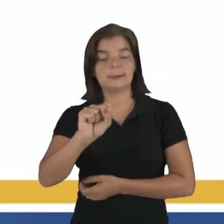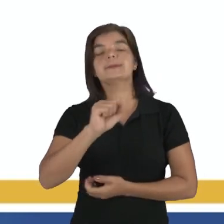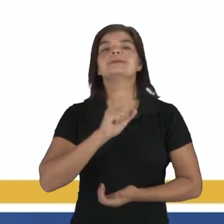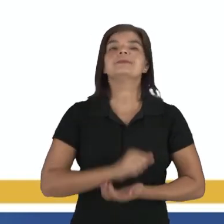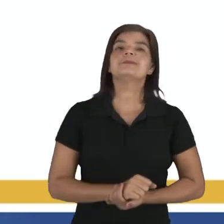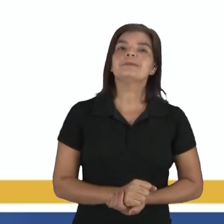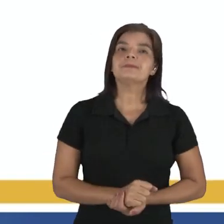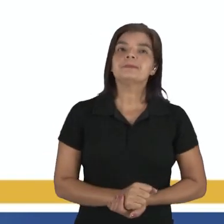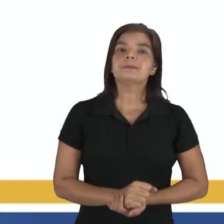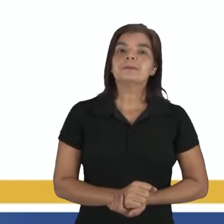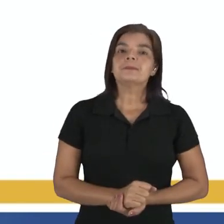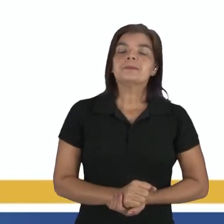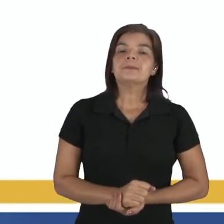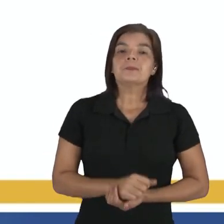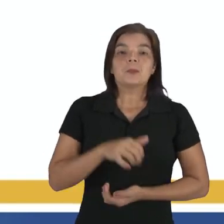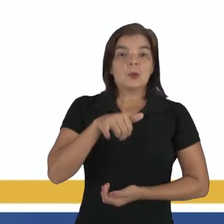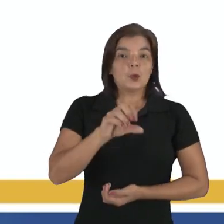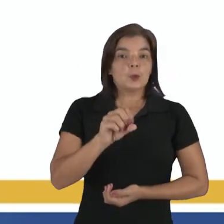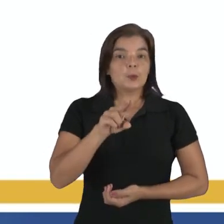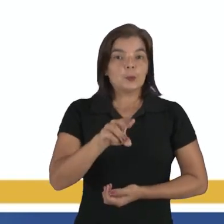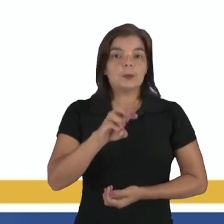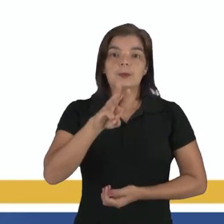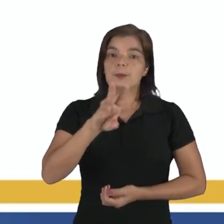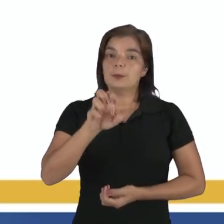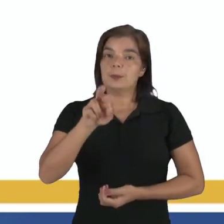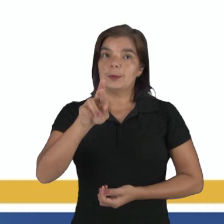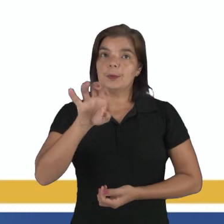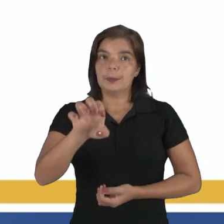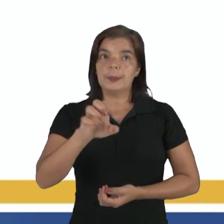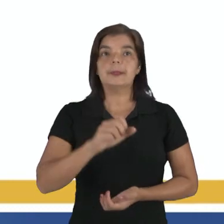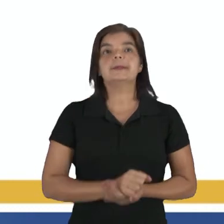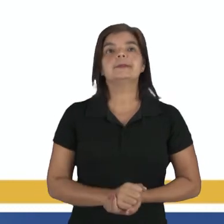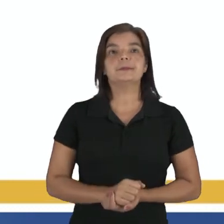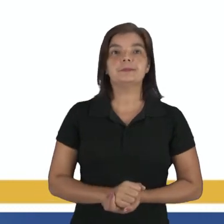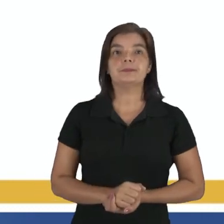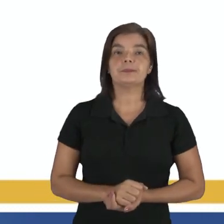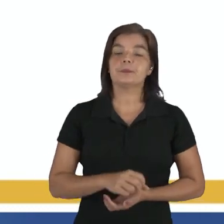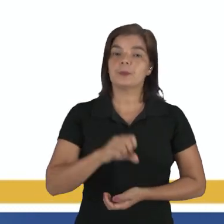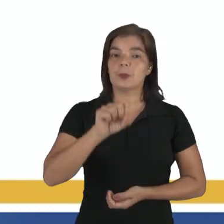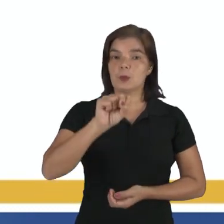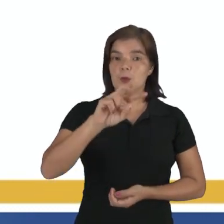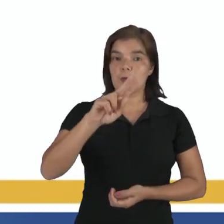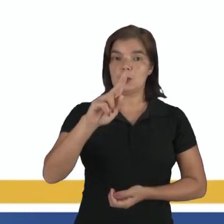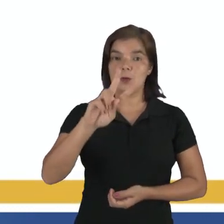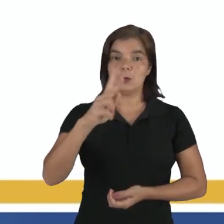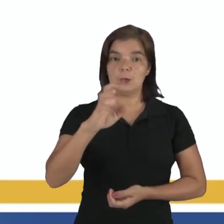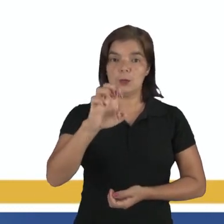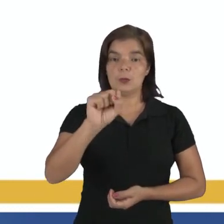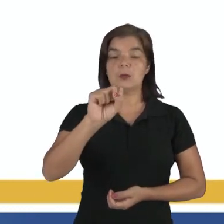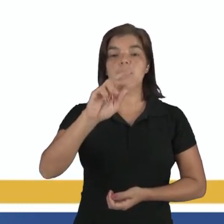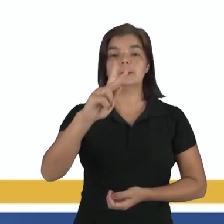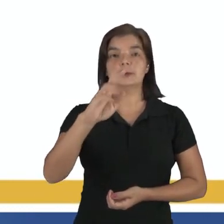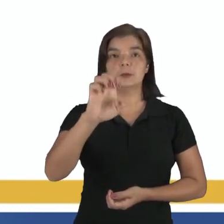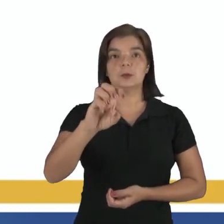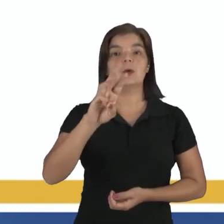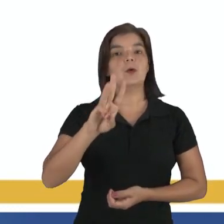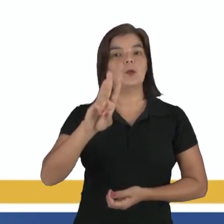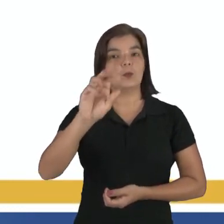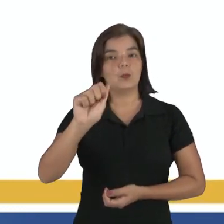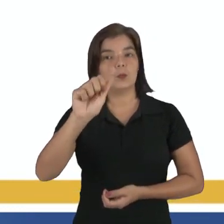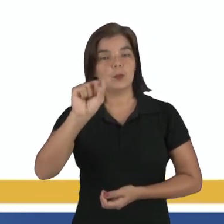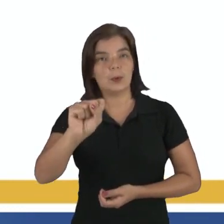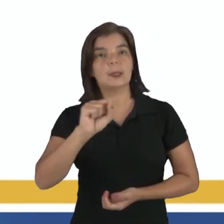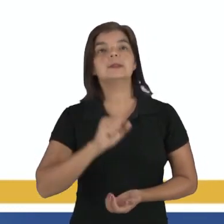vai ser conjugado para was, tá? You were. Para a terceira pessoa, he, she, it vai ser o was. E para o